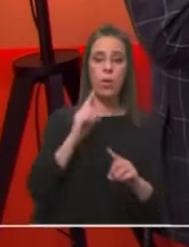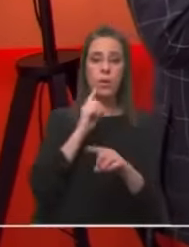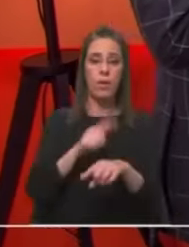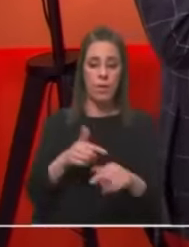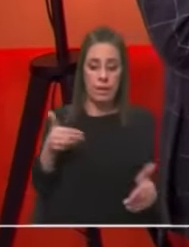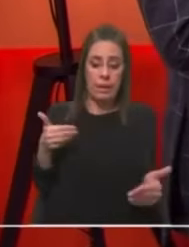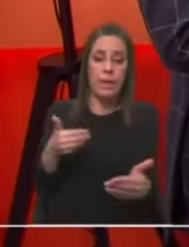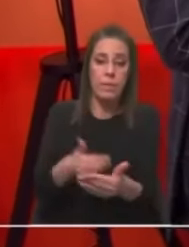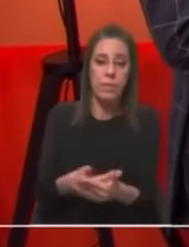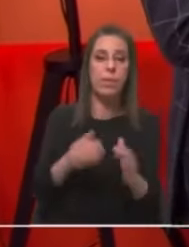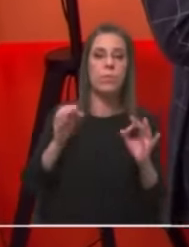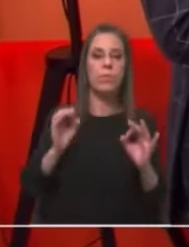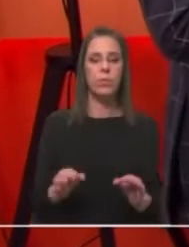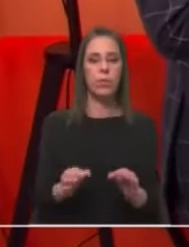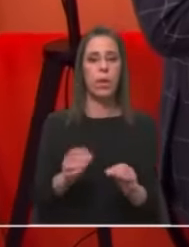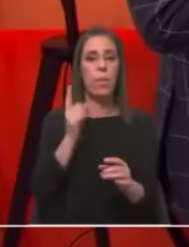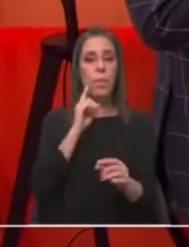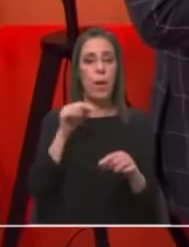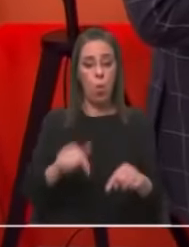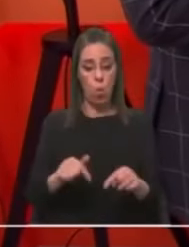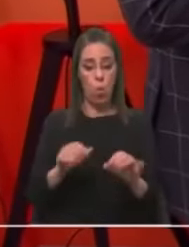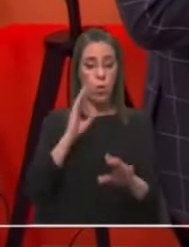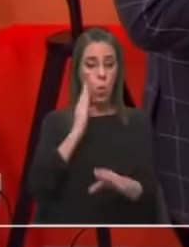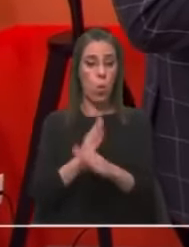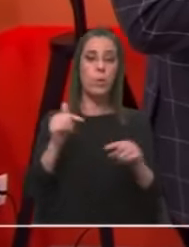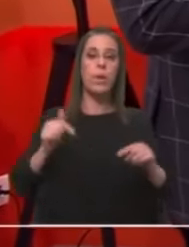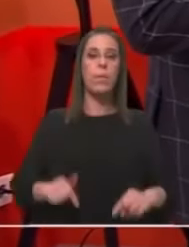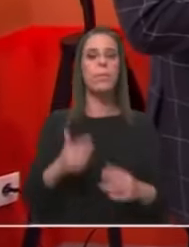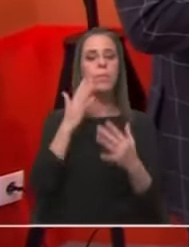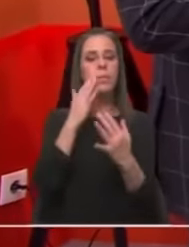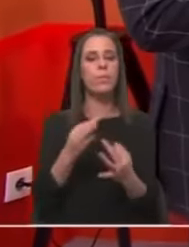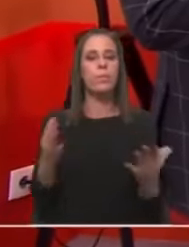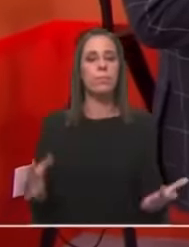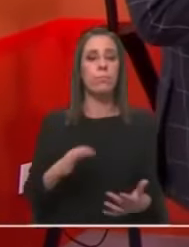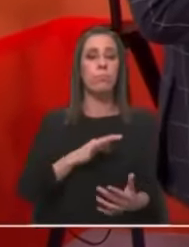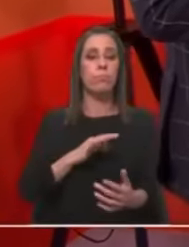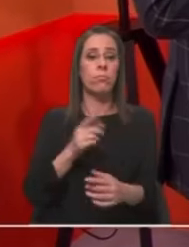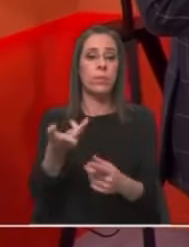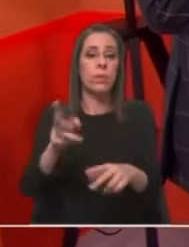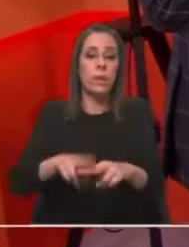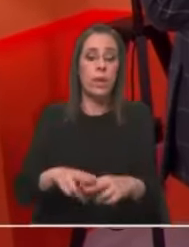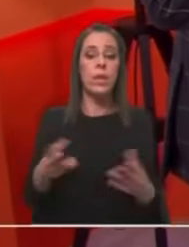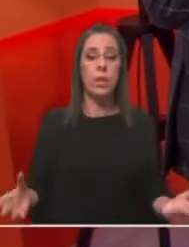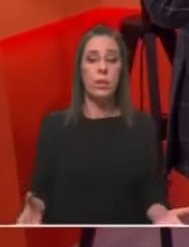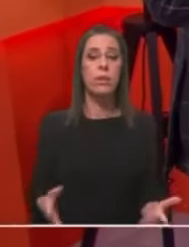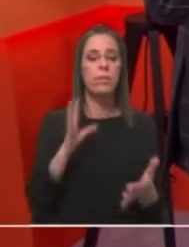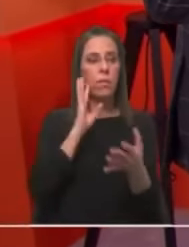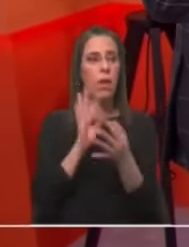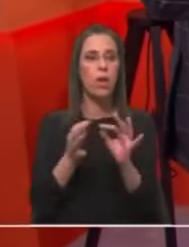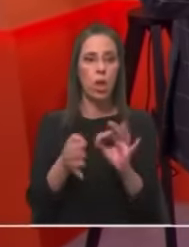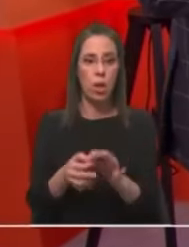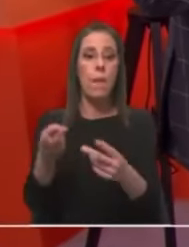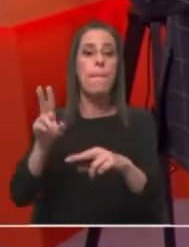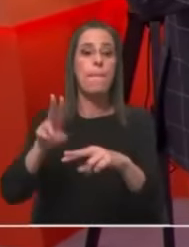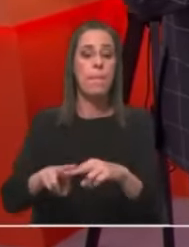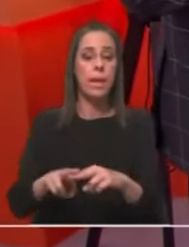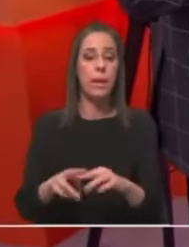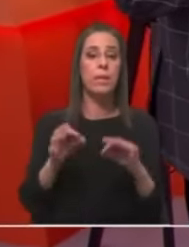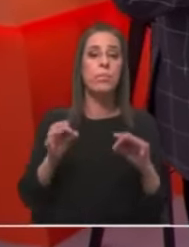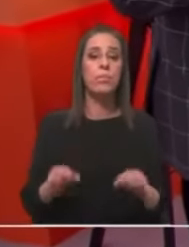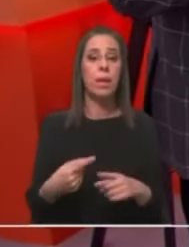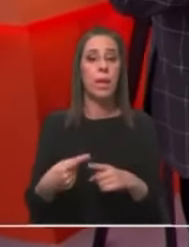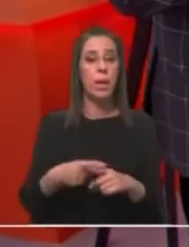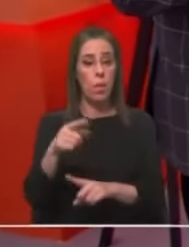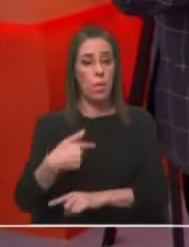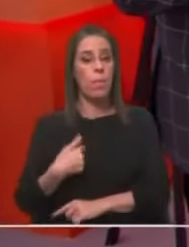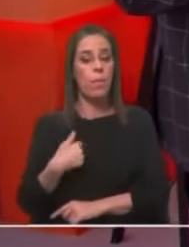prazo? Estávamos, já tínhamos escutado o prazo hoje. É normal que este senhor seja detido. Faz todo o sentido ele ser detido, até no próprio interesse